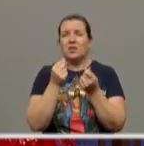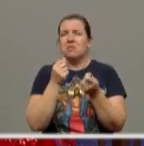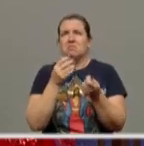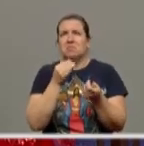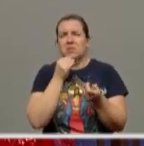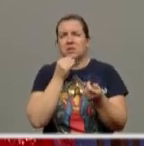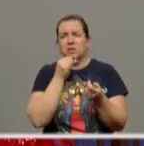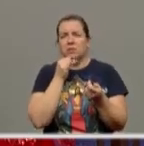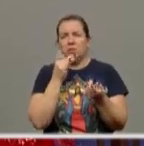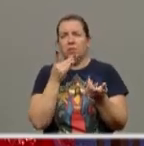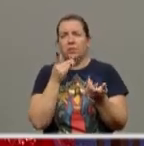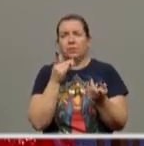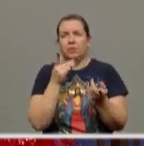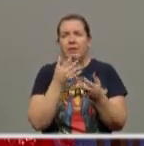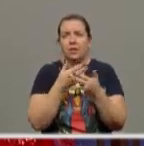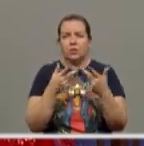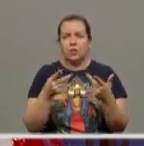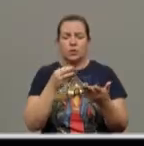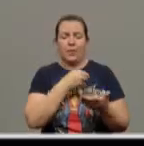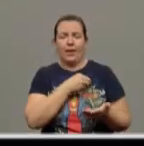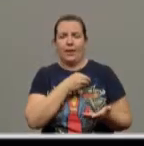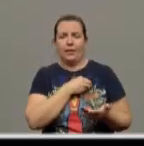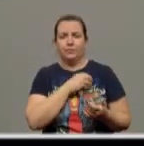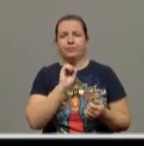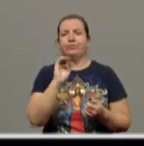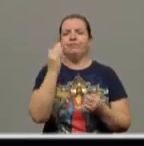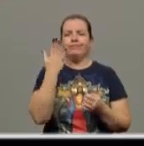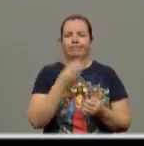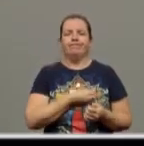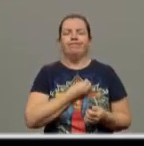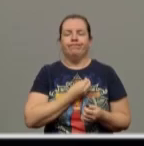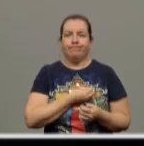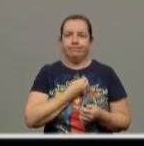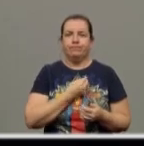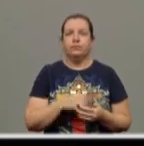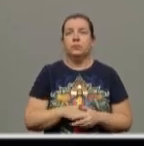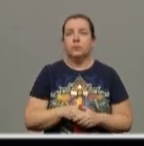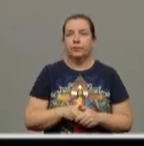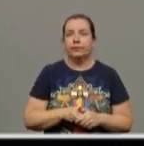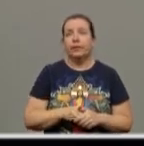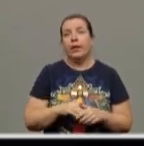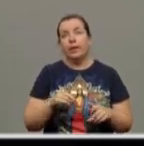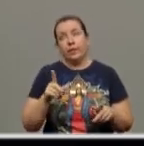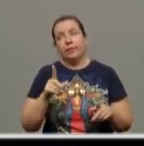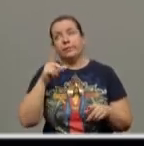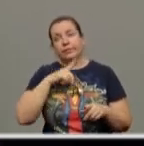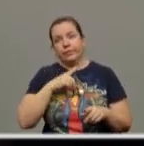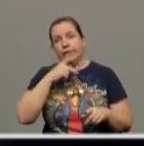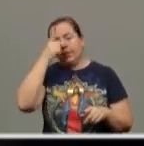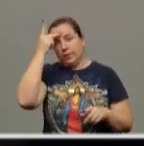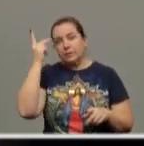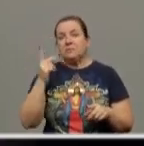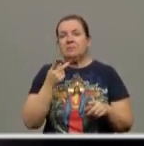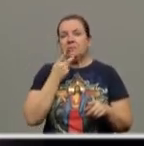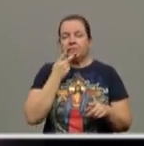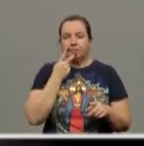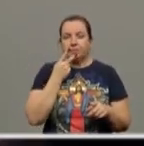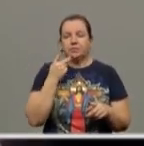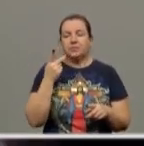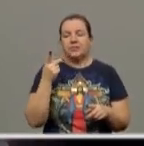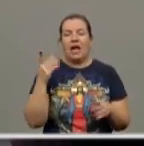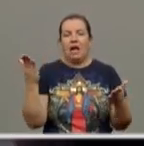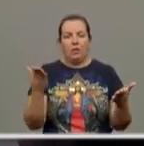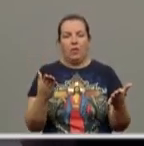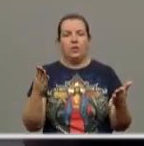a castidade, guarda o tempo. Tem muita gente que fala assim, mas padre, nós estamos vivendo outros tempos. Outros tempos não, o cristianismo